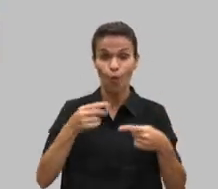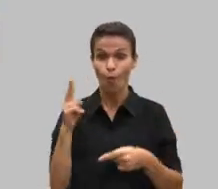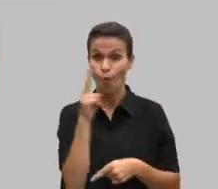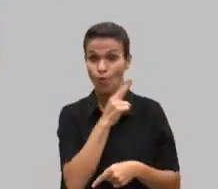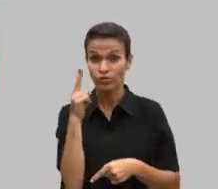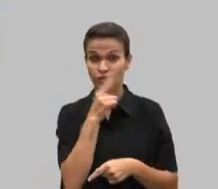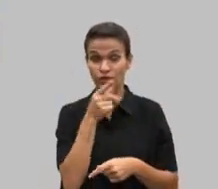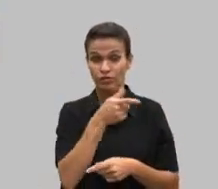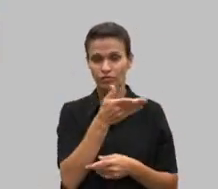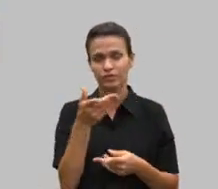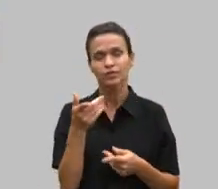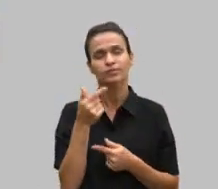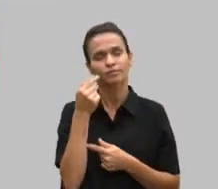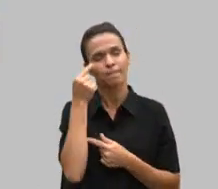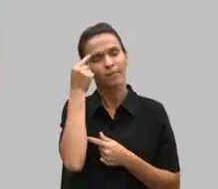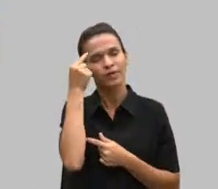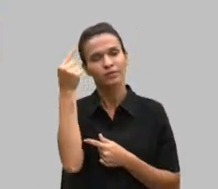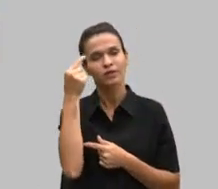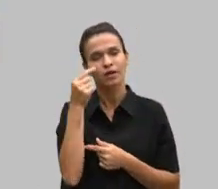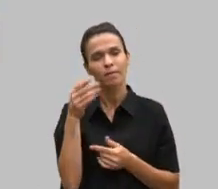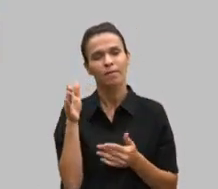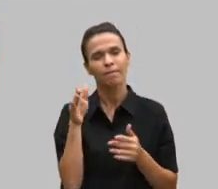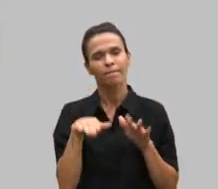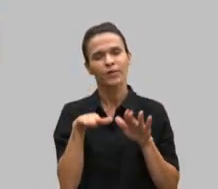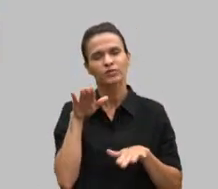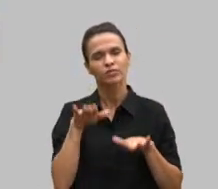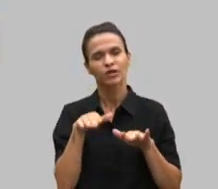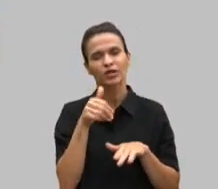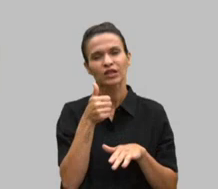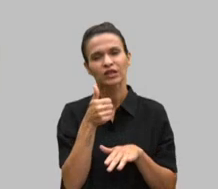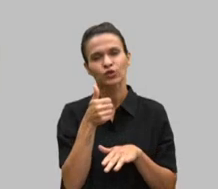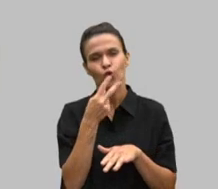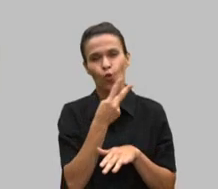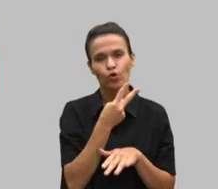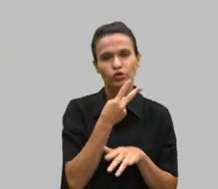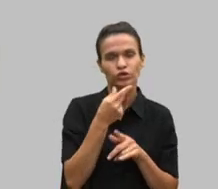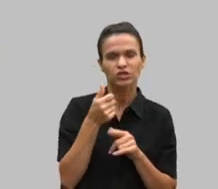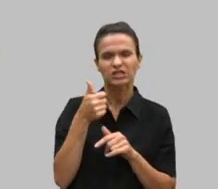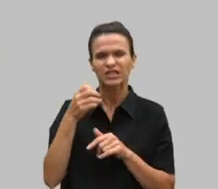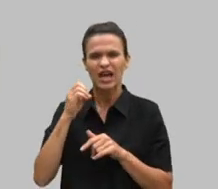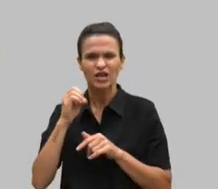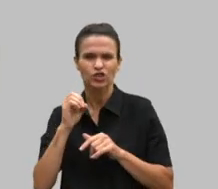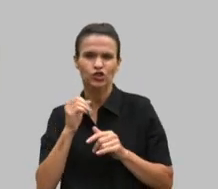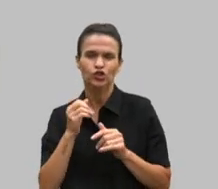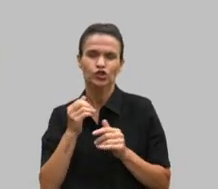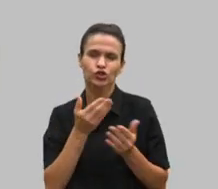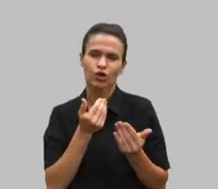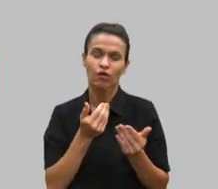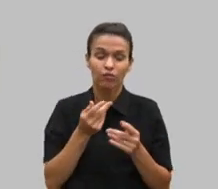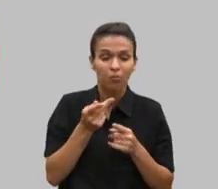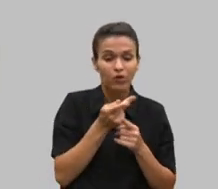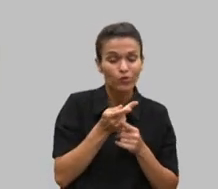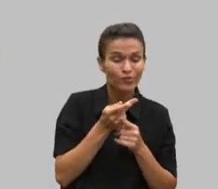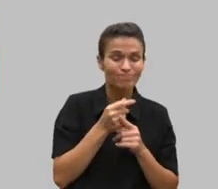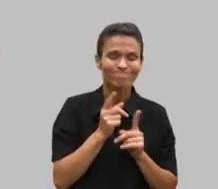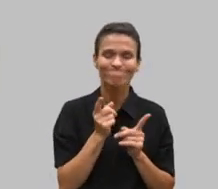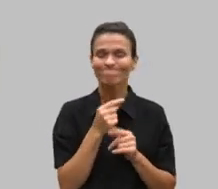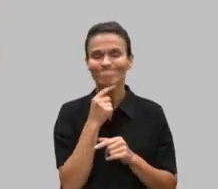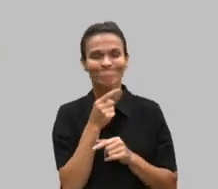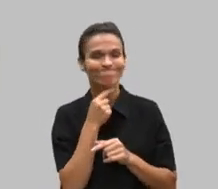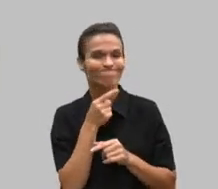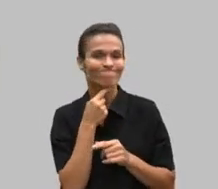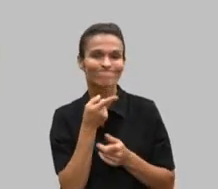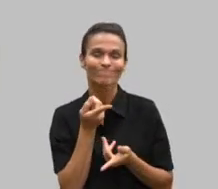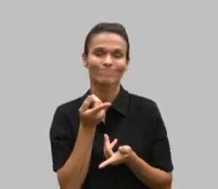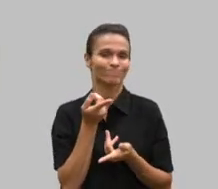vocês terem uma ideia pelo menos dois de cada 10 jovens de 18 a 24 anos procuram mas infelizmente ainda não encontram